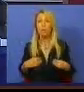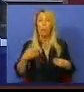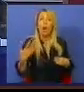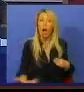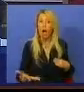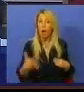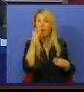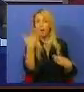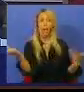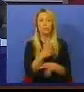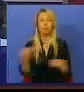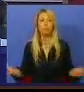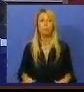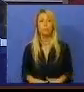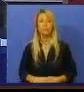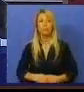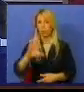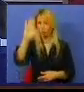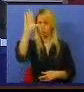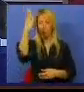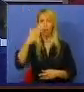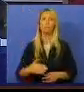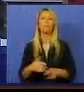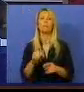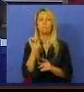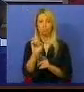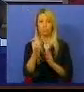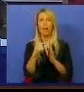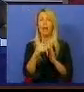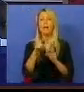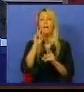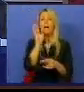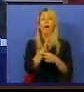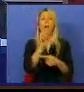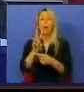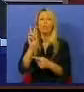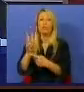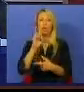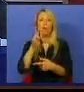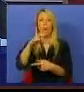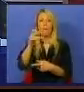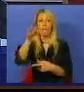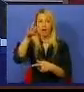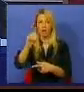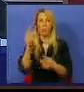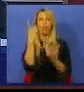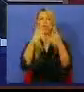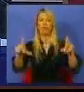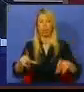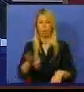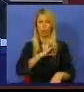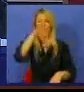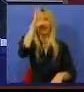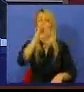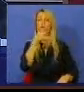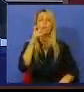vistos, desapareceram. Primeira prioridade, Museu do Mar da Língua. O que é que o Sr. Ministro prometeu? O que é que neste momento se